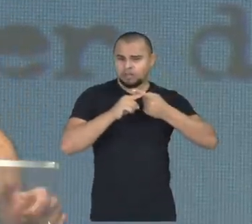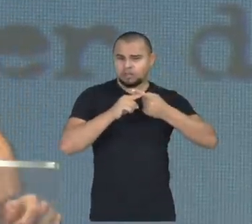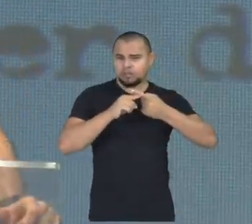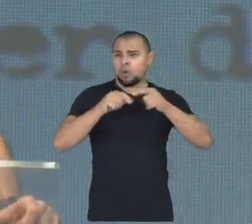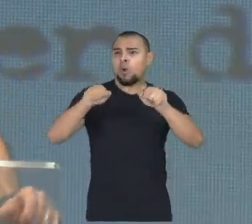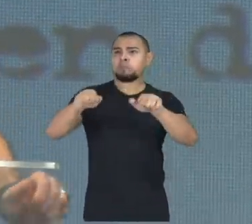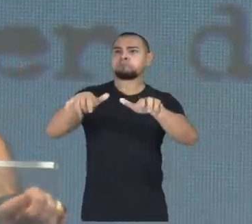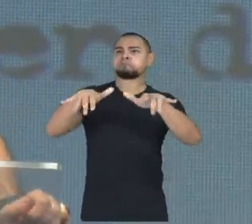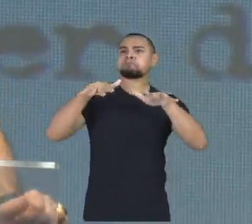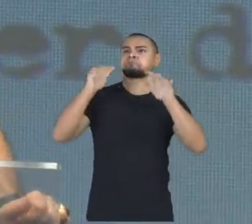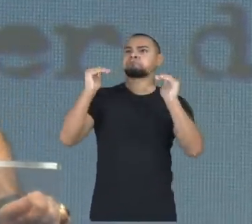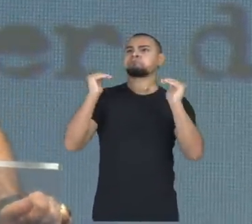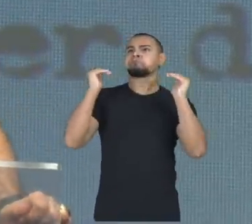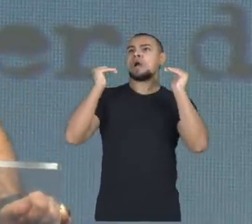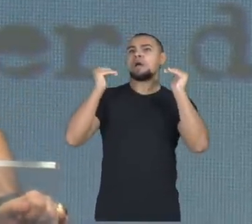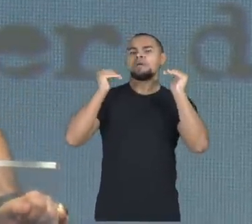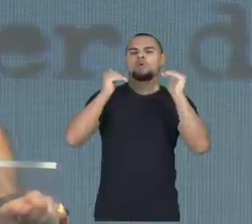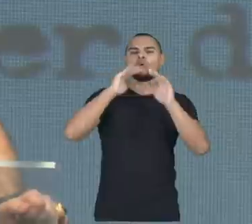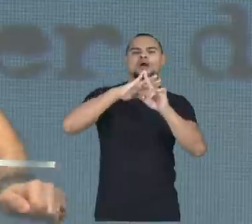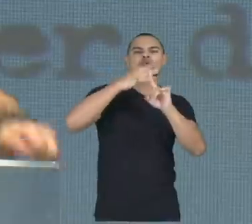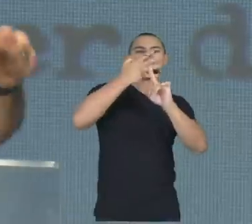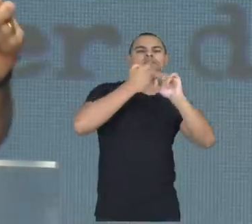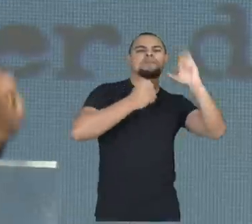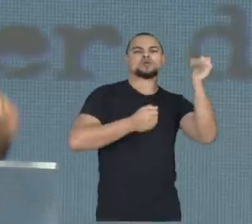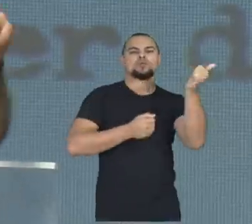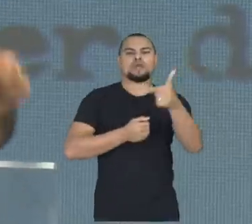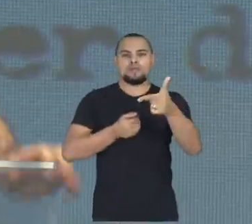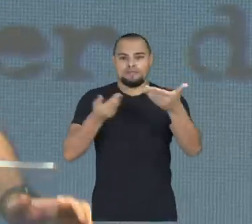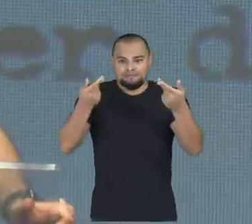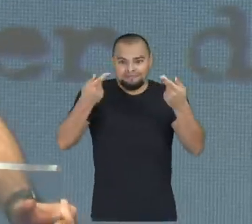maior do que esse? Disse: não,